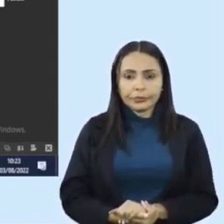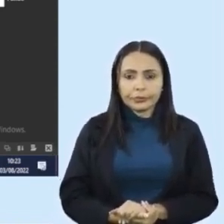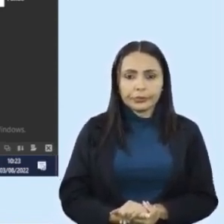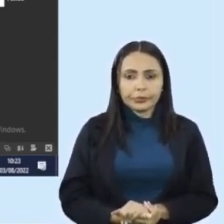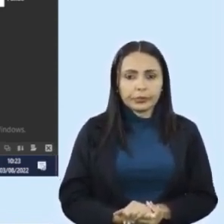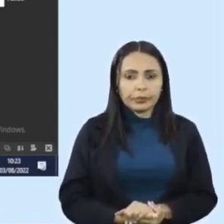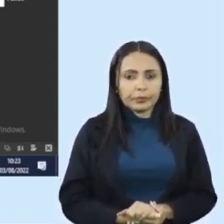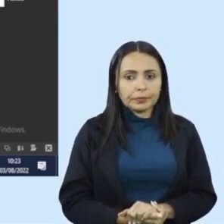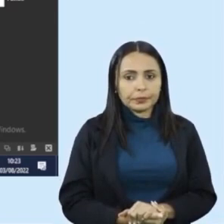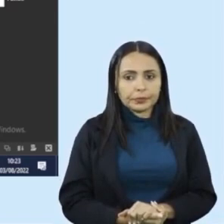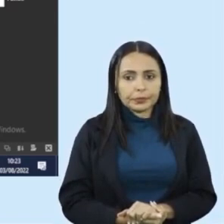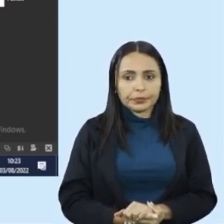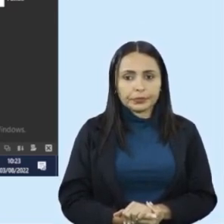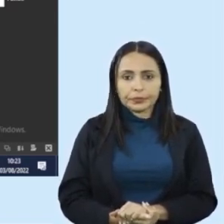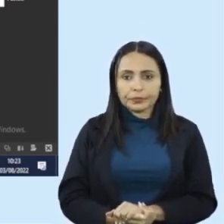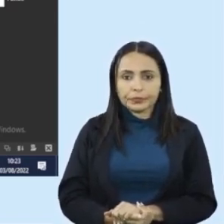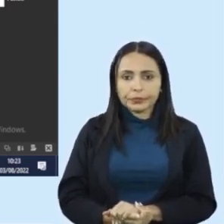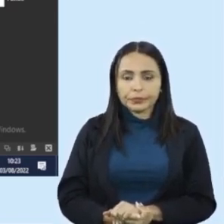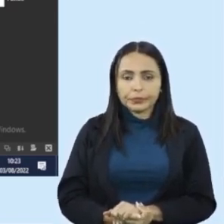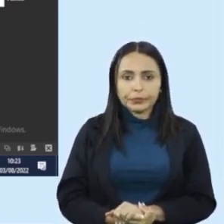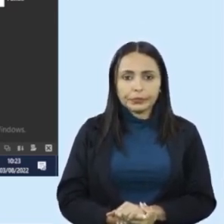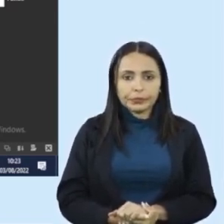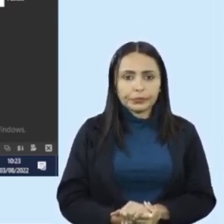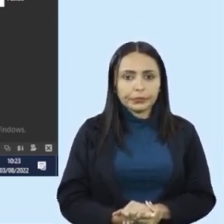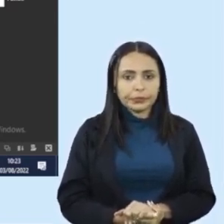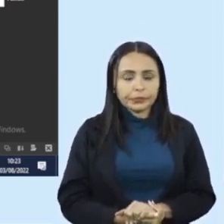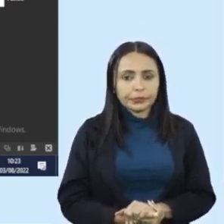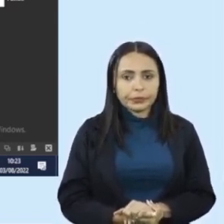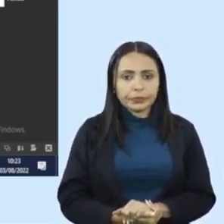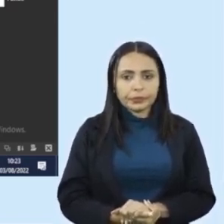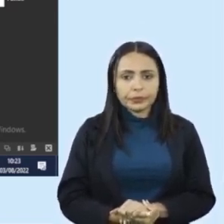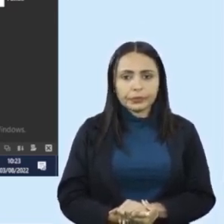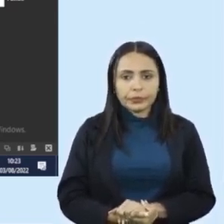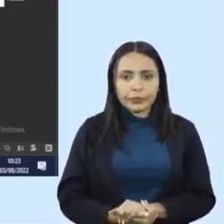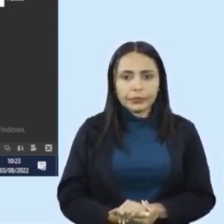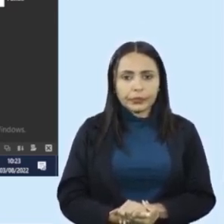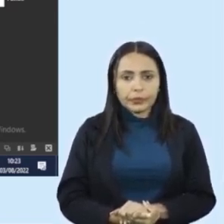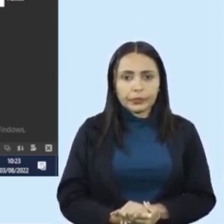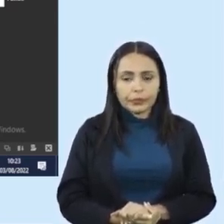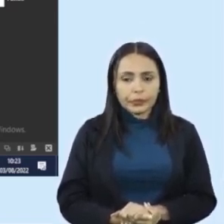tem tanto a retangular como a elíptica. E a gente vai usar a elíptica.